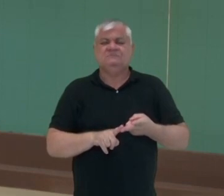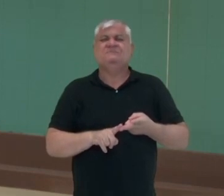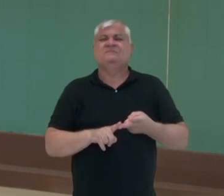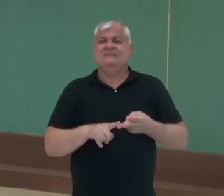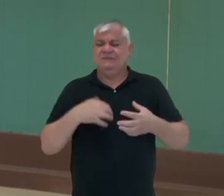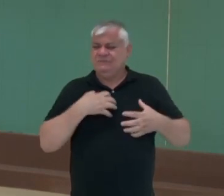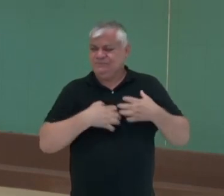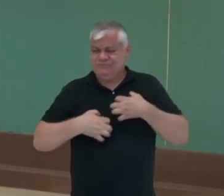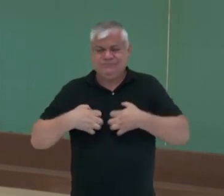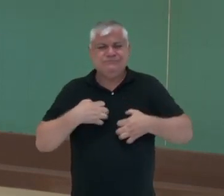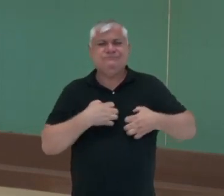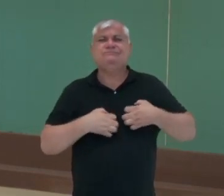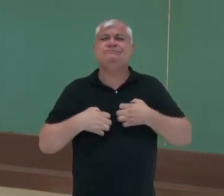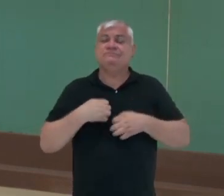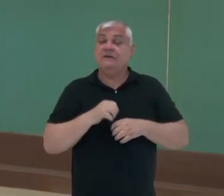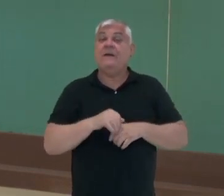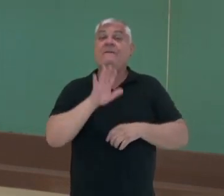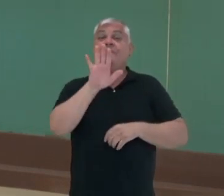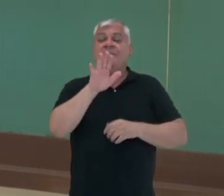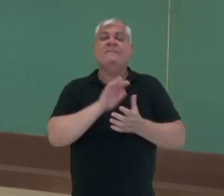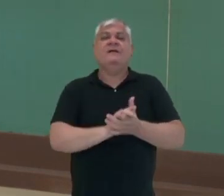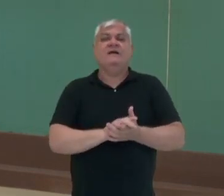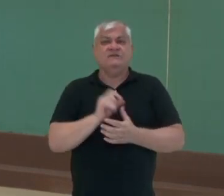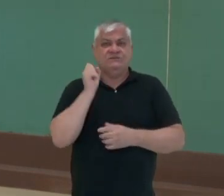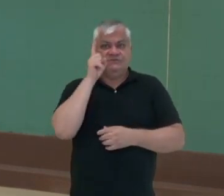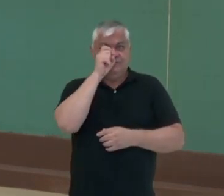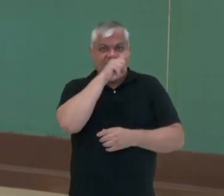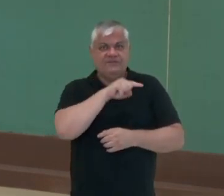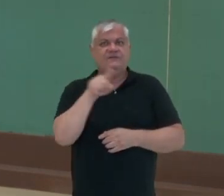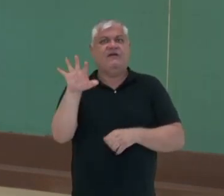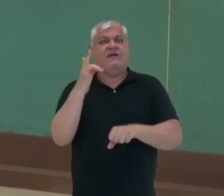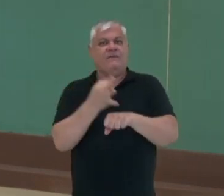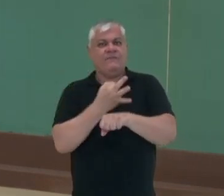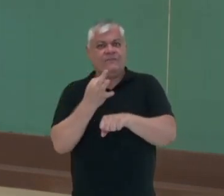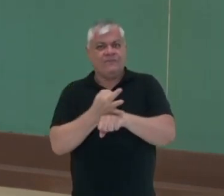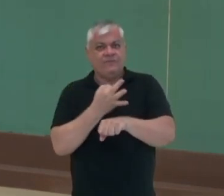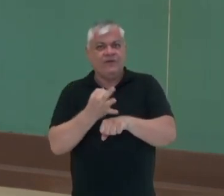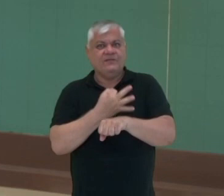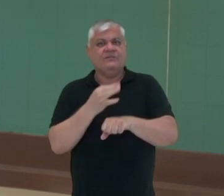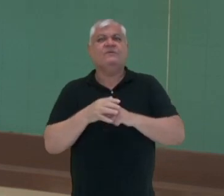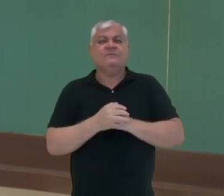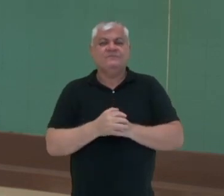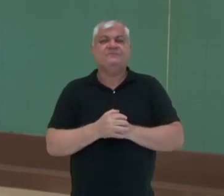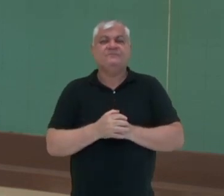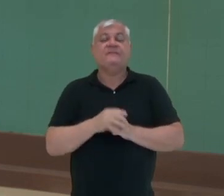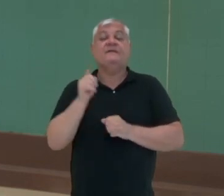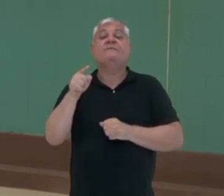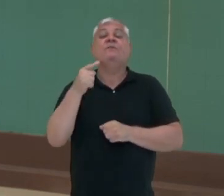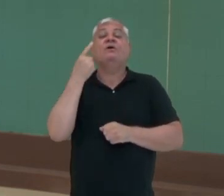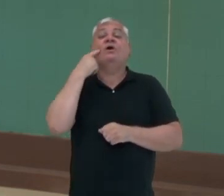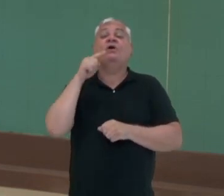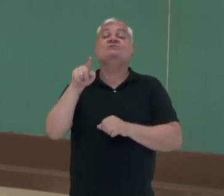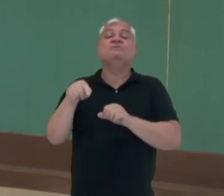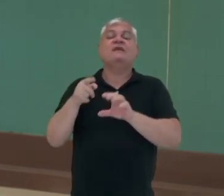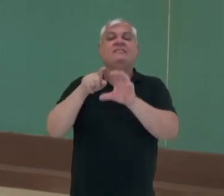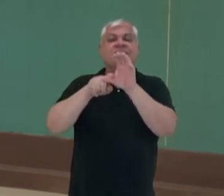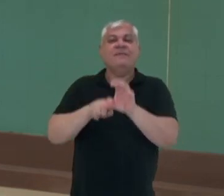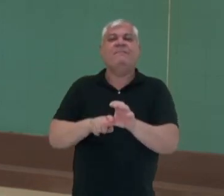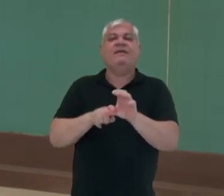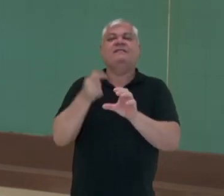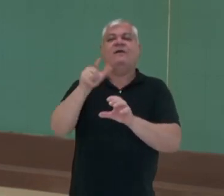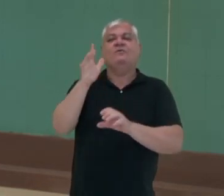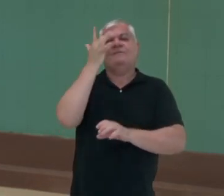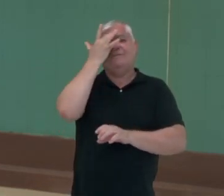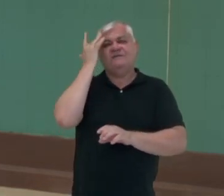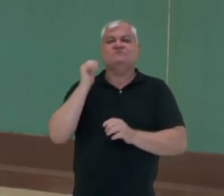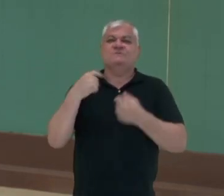incômodo, trouxe bastante coisa. Mas foi um teste físico. E ela está transparecendo para as pessoas a dependência que nós temos dessa outra parte, da outra metade da